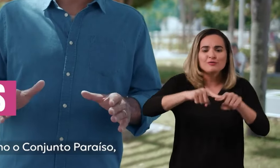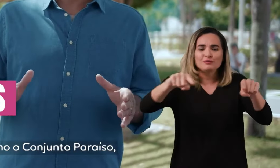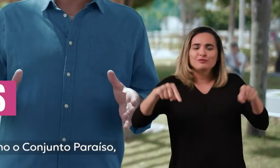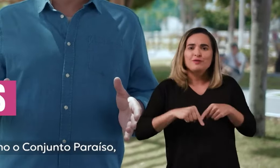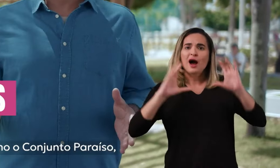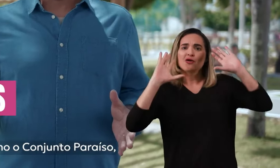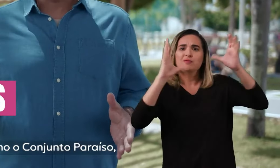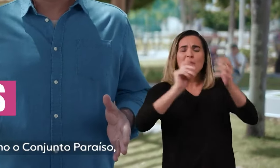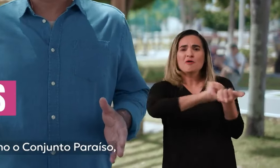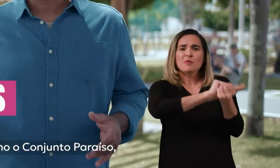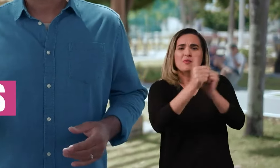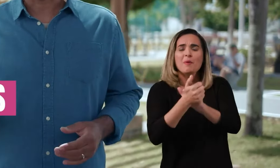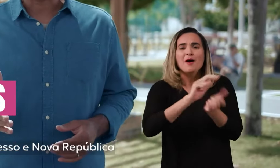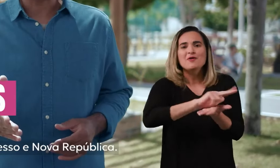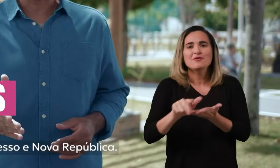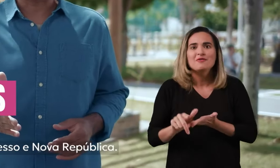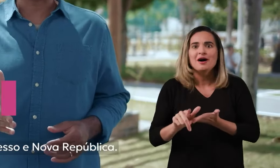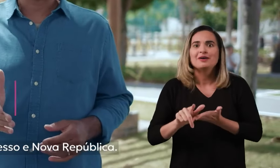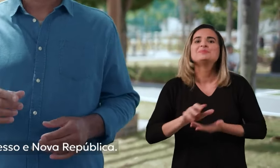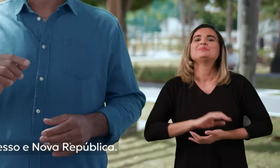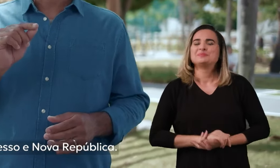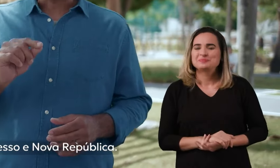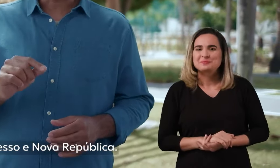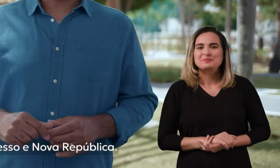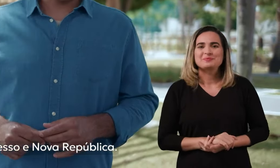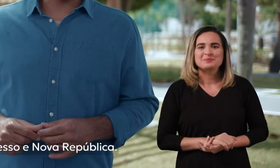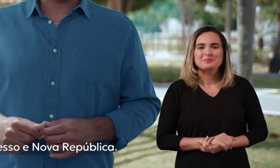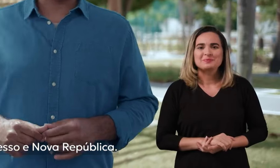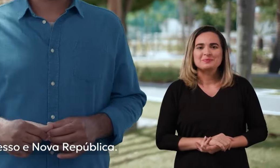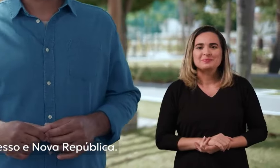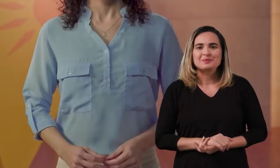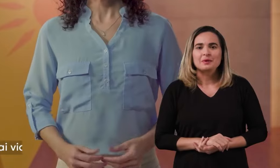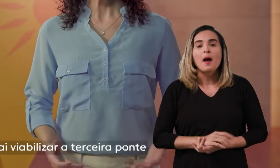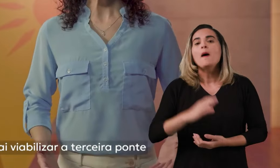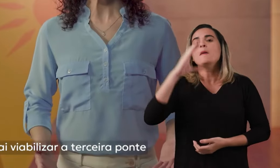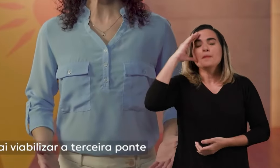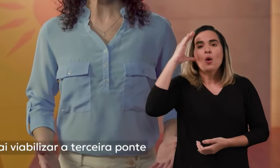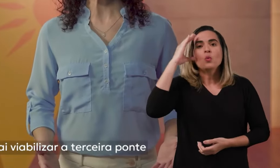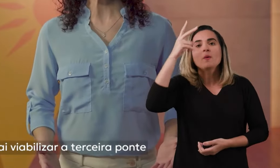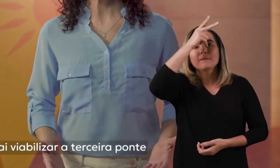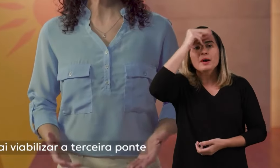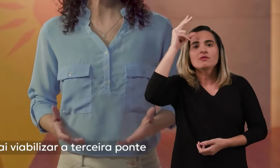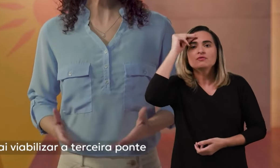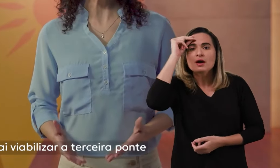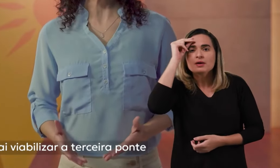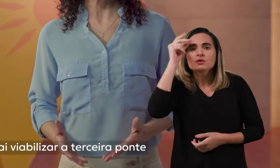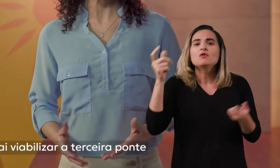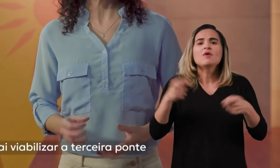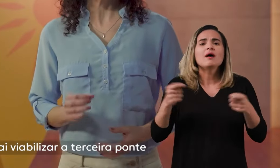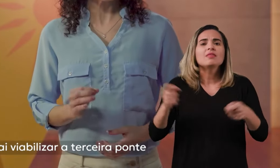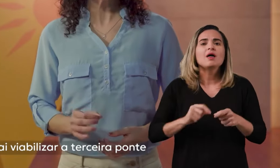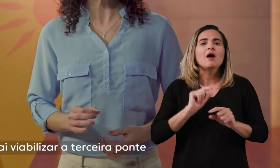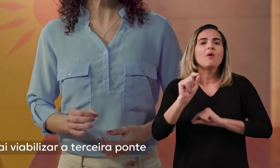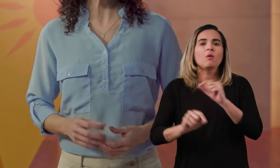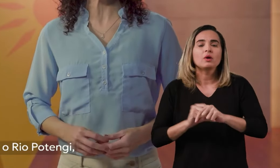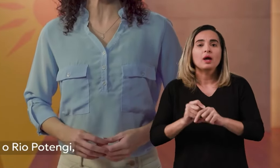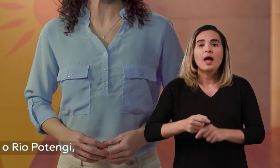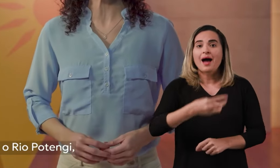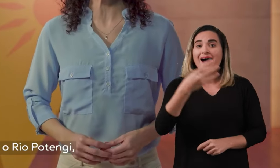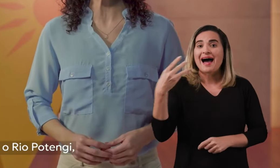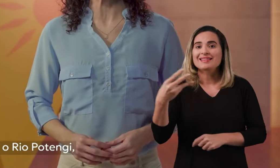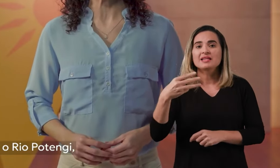locais como o Conjunto Paraíso, Jardim Progresso e Nova República. Paulinho Prefeito vai viabilizar a terceira ponte